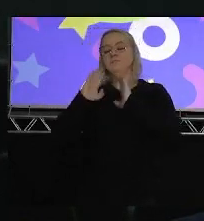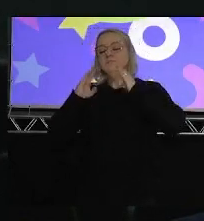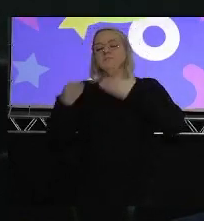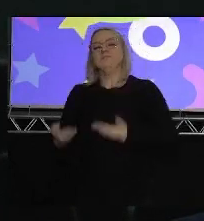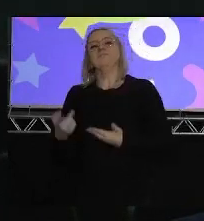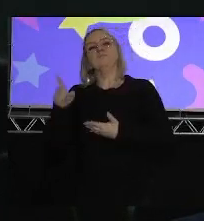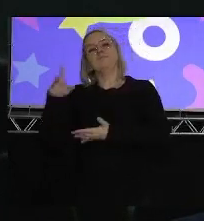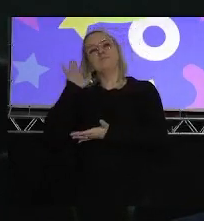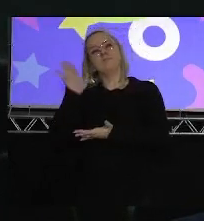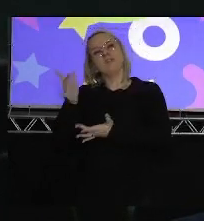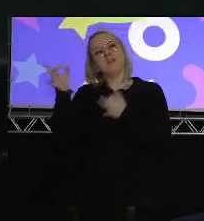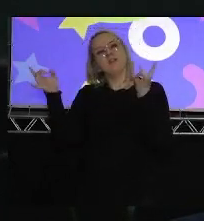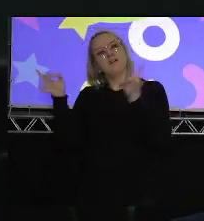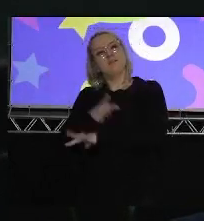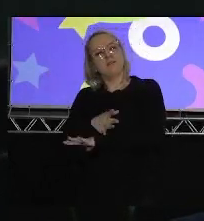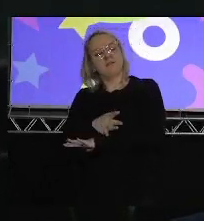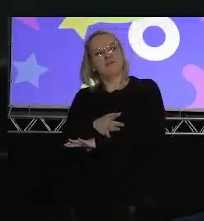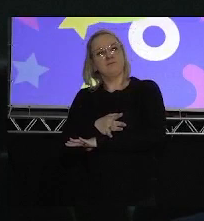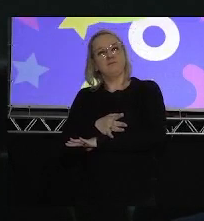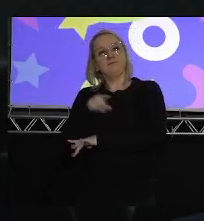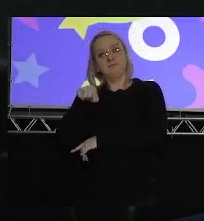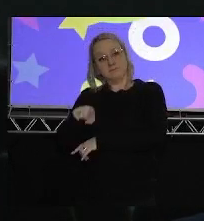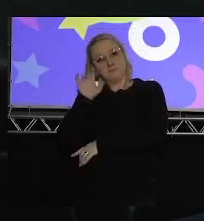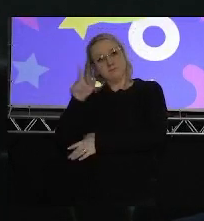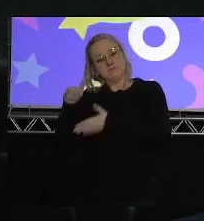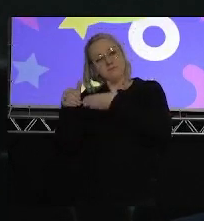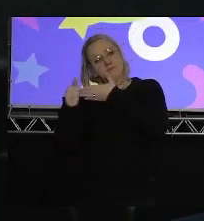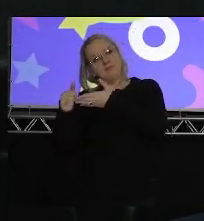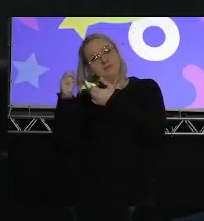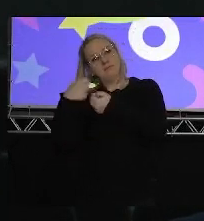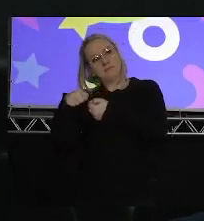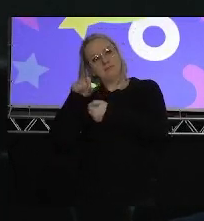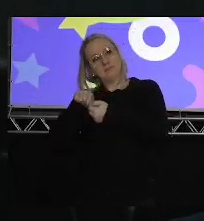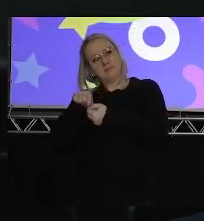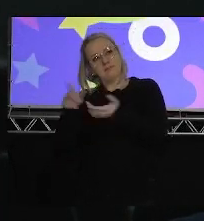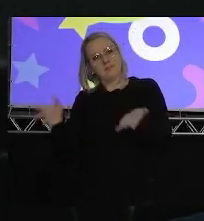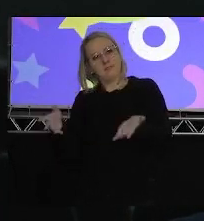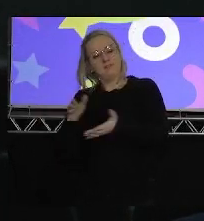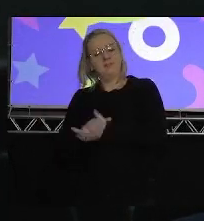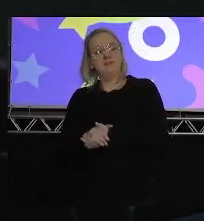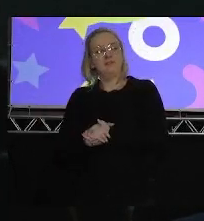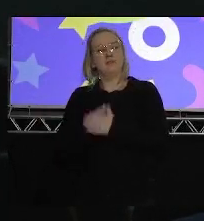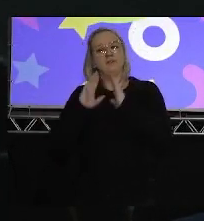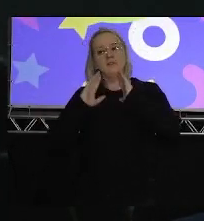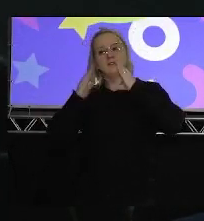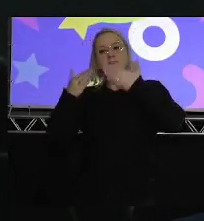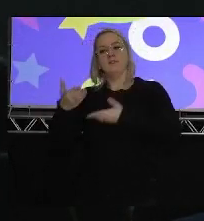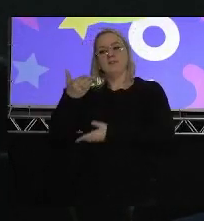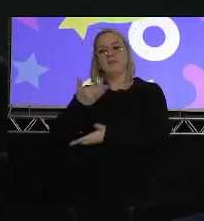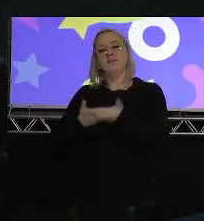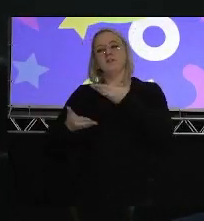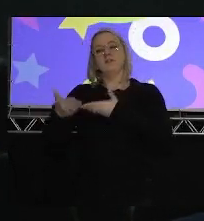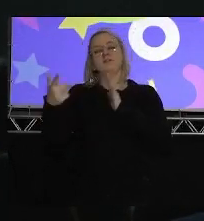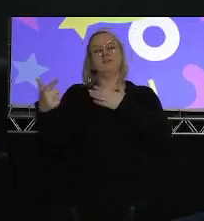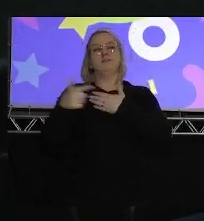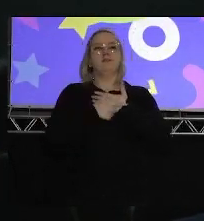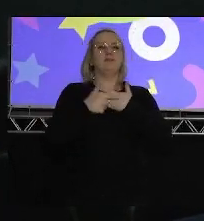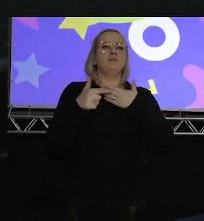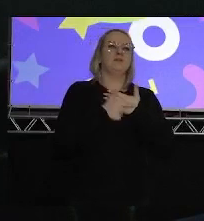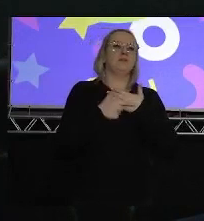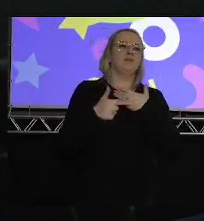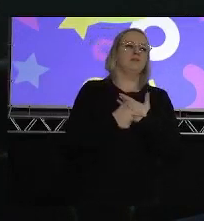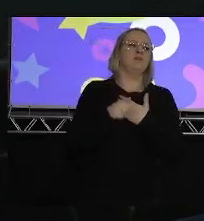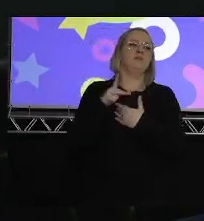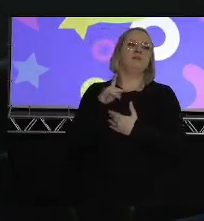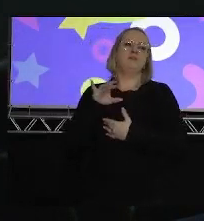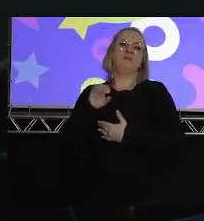está firme. Que, ó, é isso que a gente tem para fazer. Certo? Óbvio que interage através de seus papéis lá, seu PO,